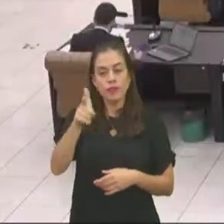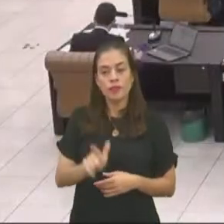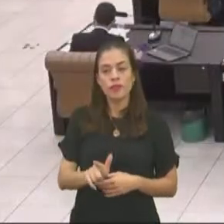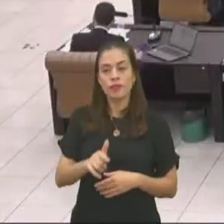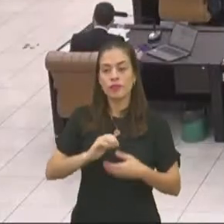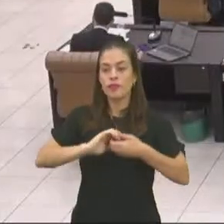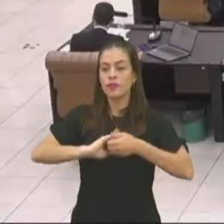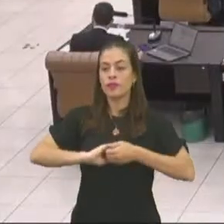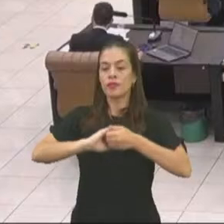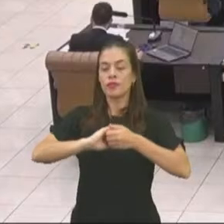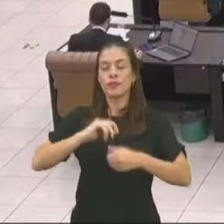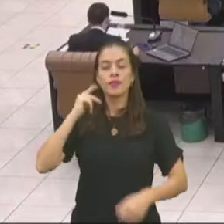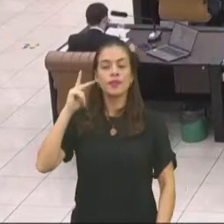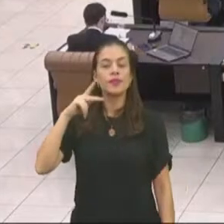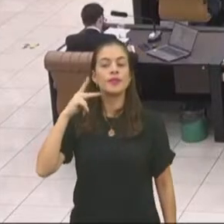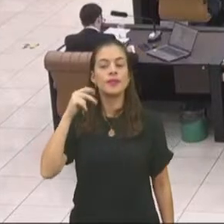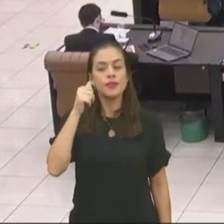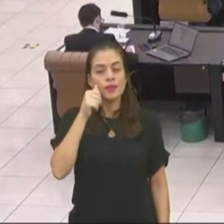cumprimentar a vereadora,